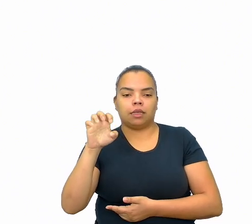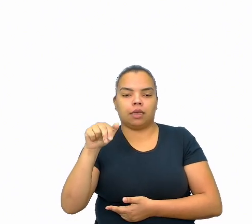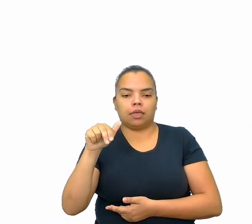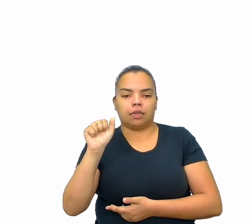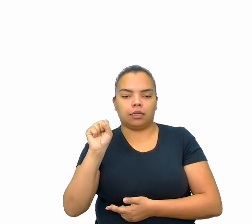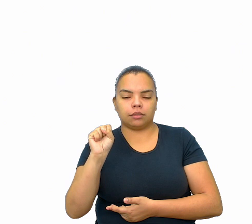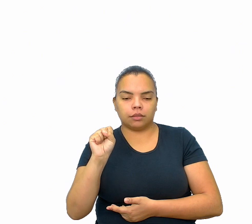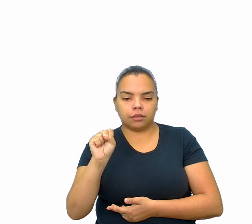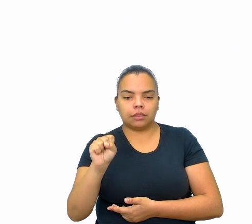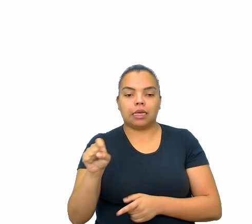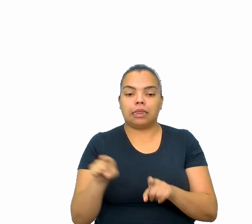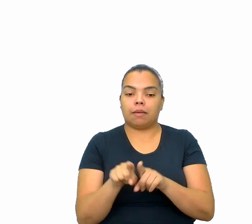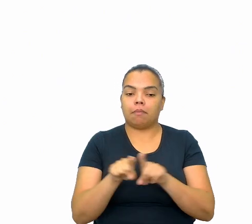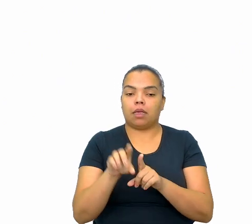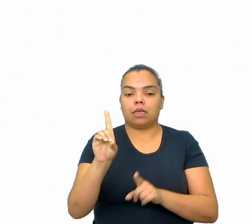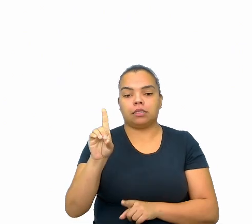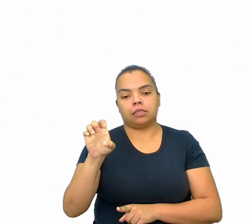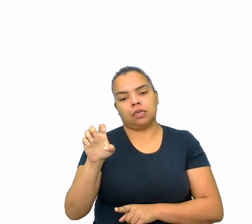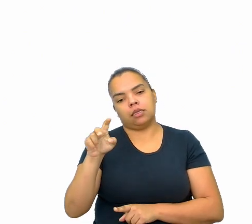olhar. Já no número